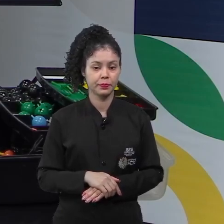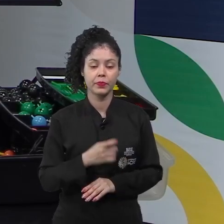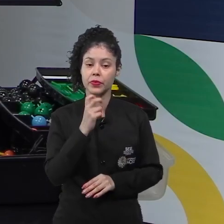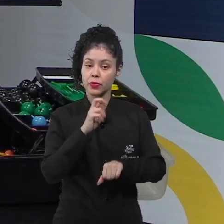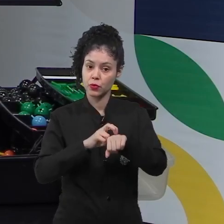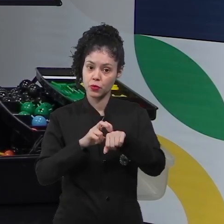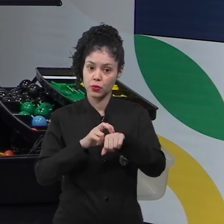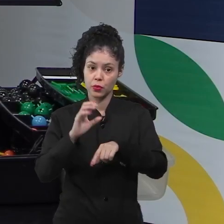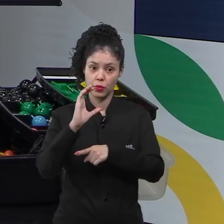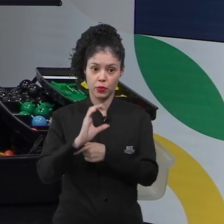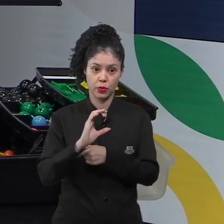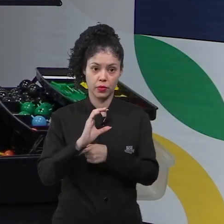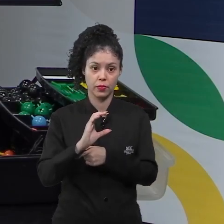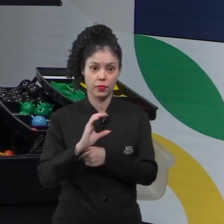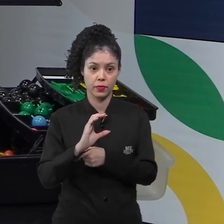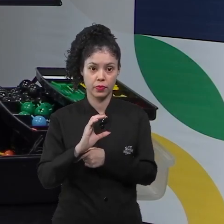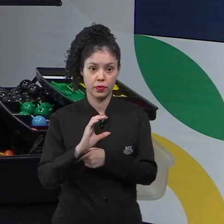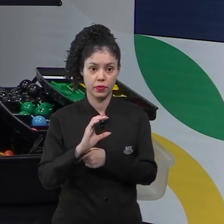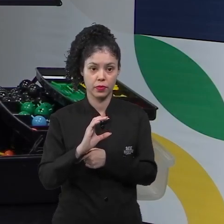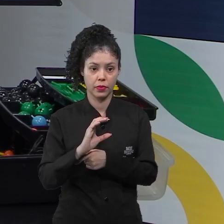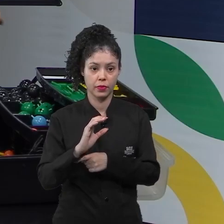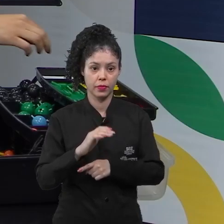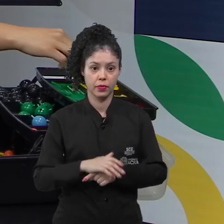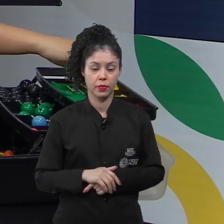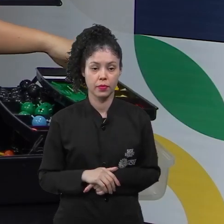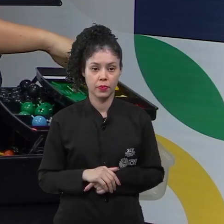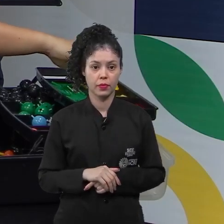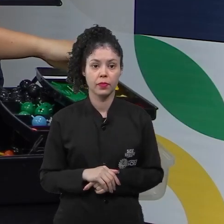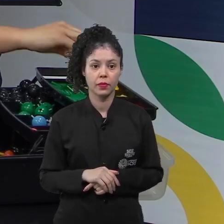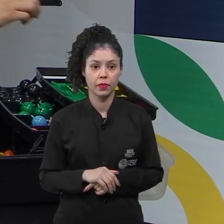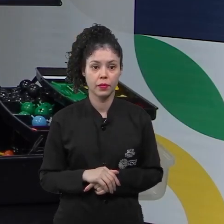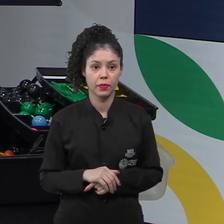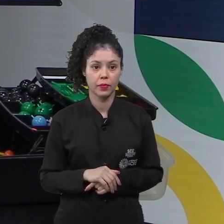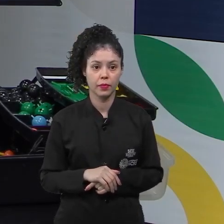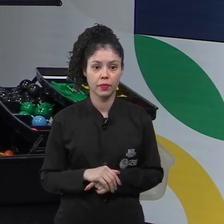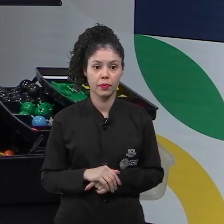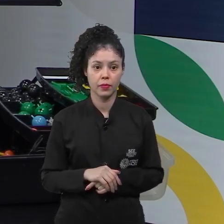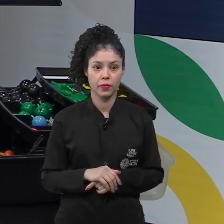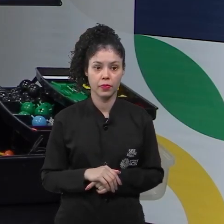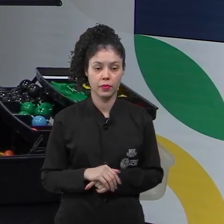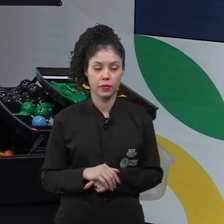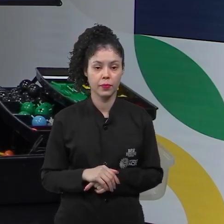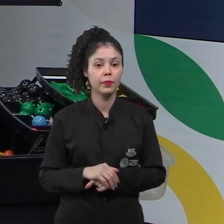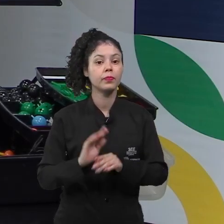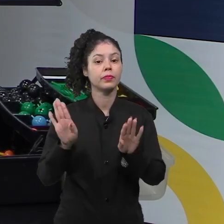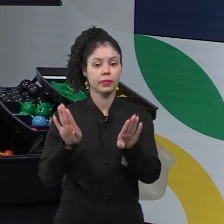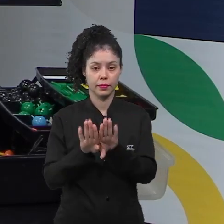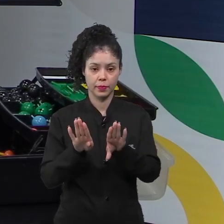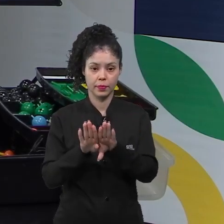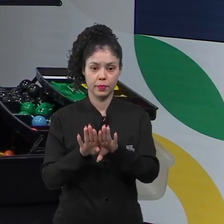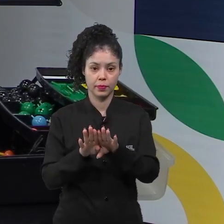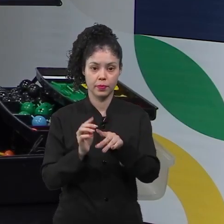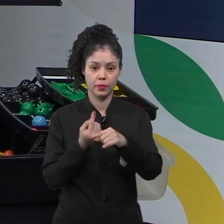o carbono. Então, esse carbono ele vai estar ligado a um hidrogênio